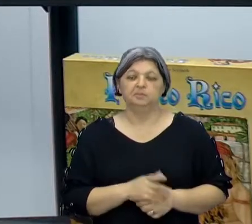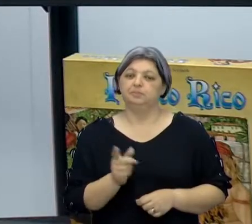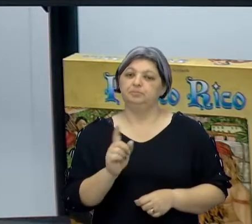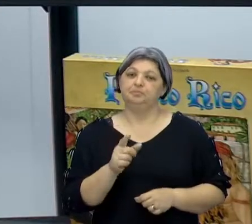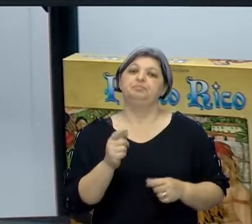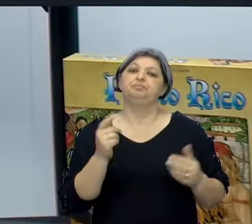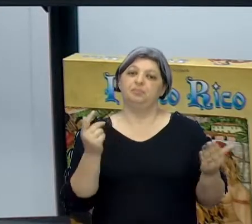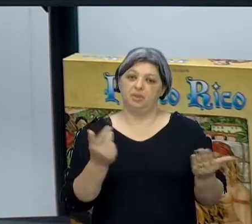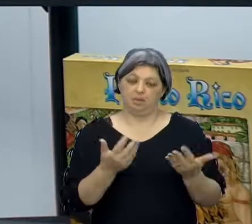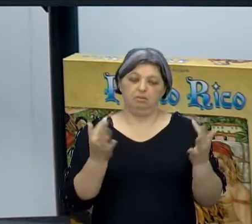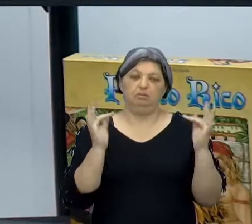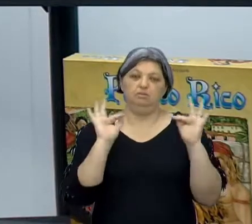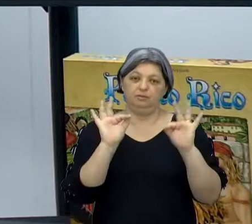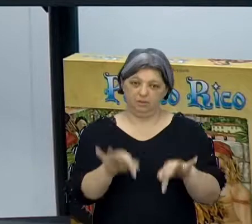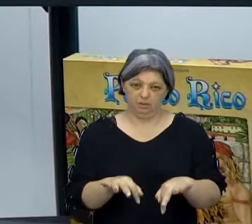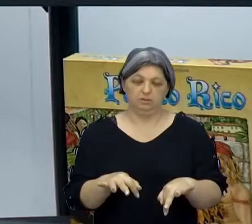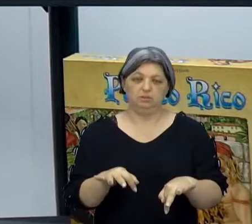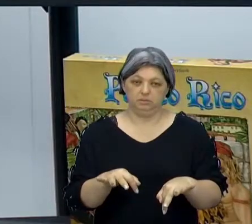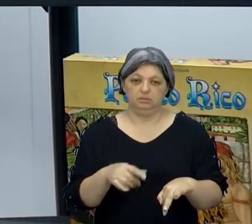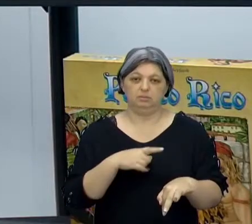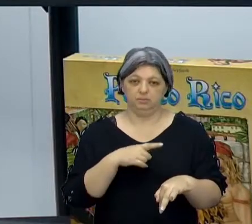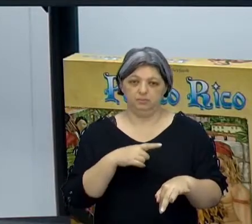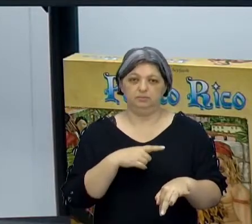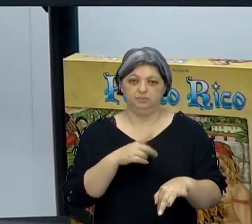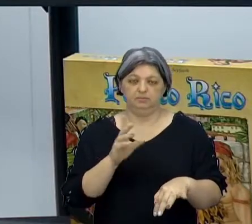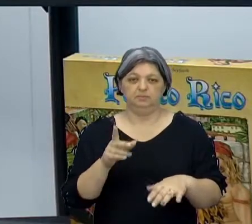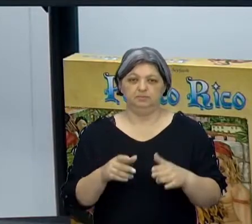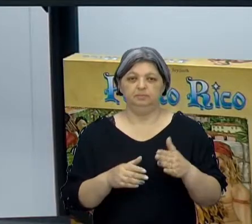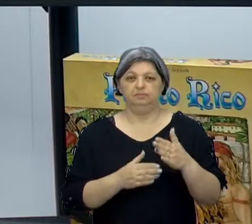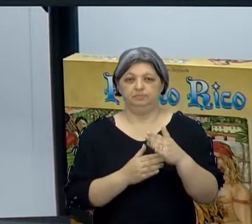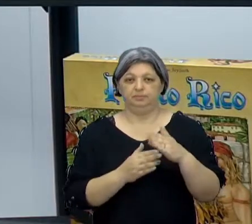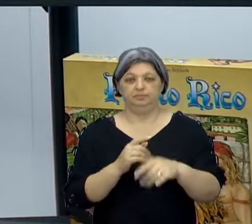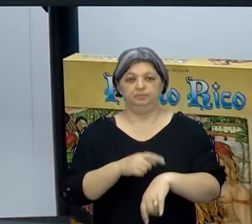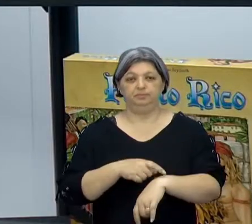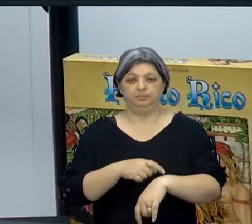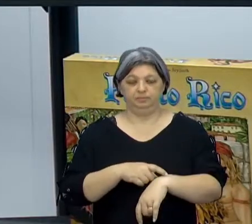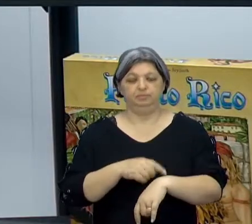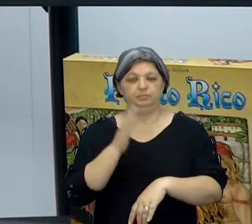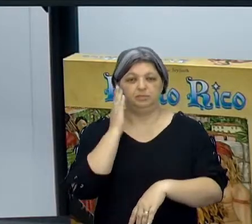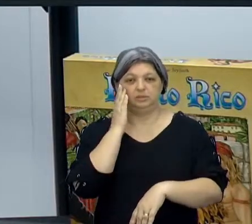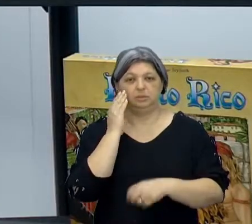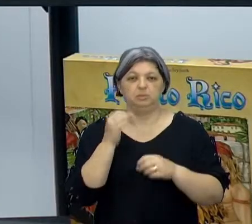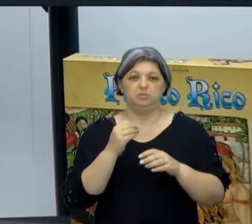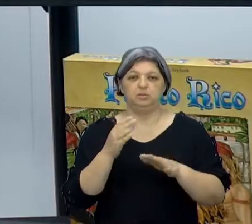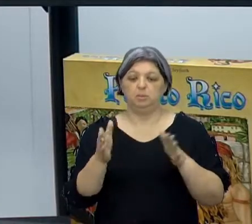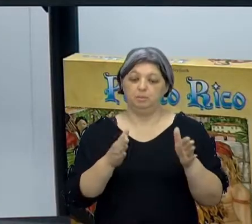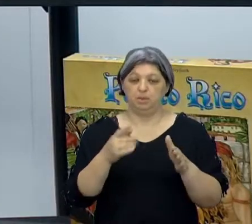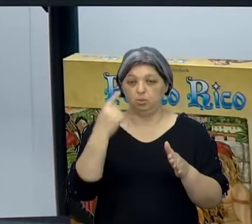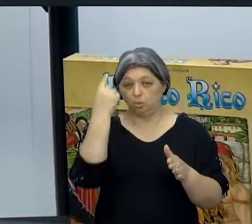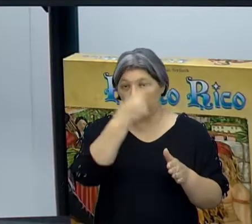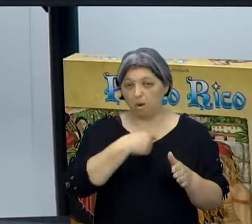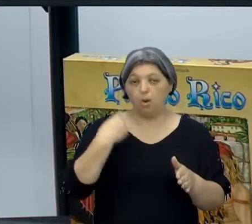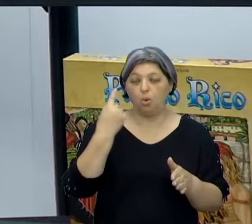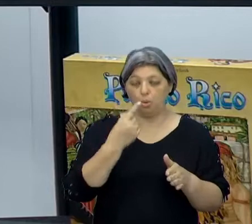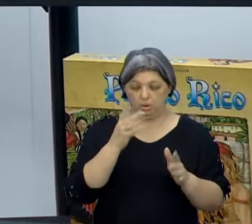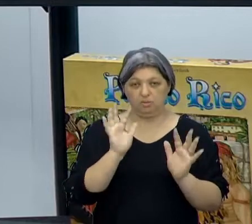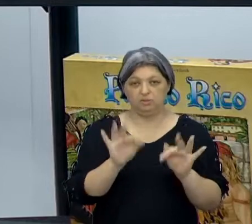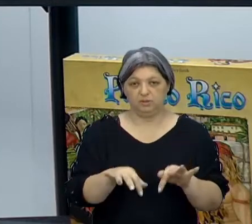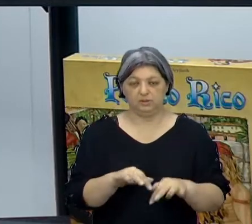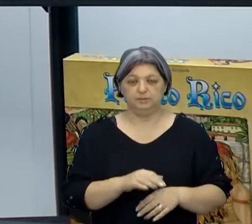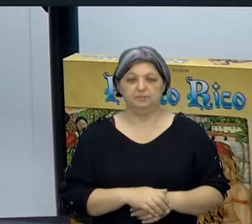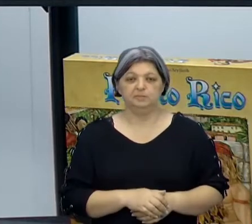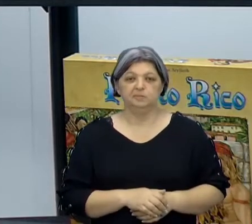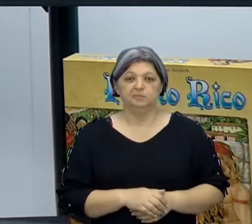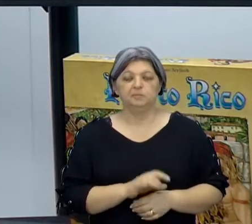não, aqui você tem o fim da partida já delimitado, você tem mais ou menos uma noção de uma hora que o jogo vai acabar. No início de cada